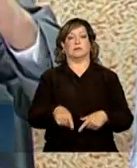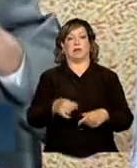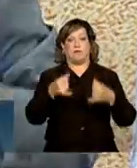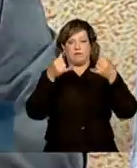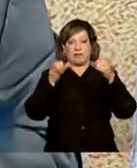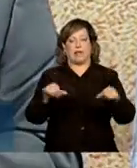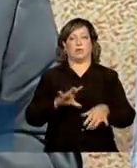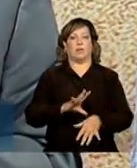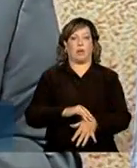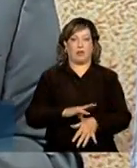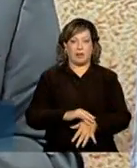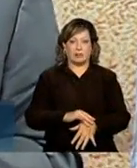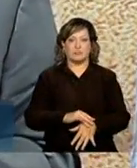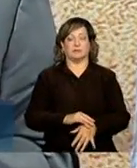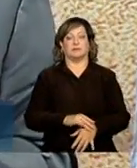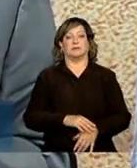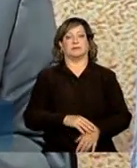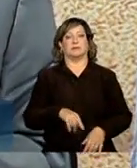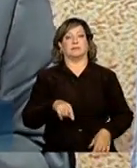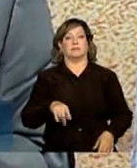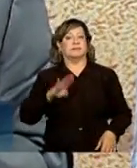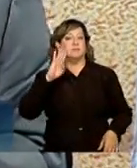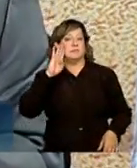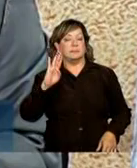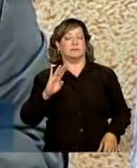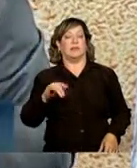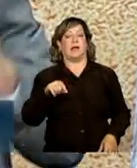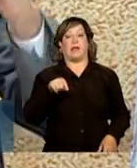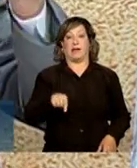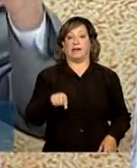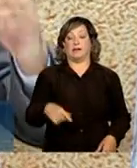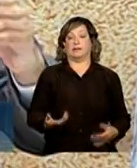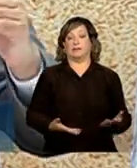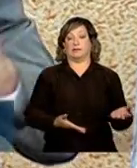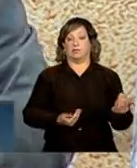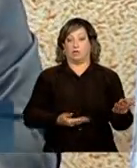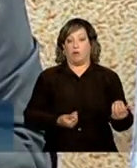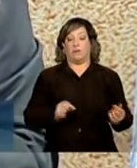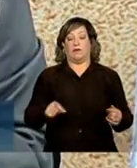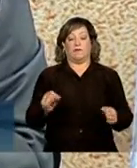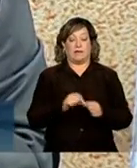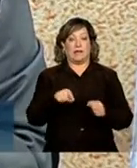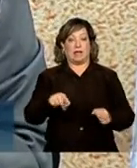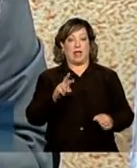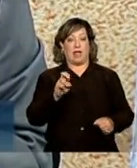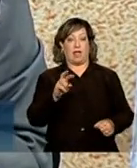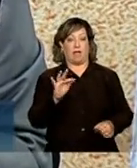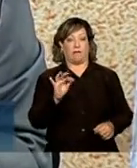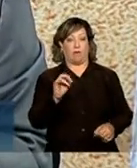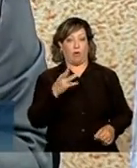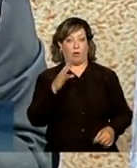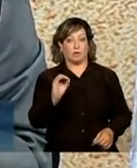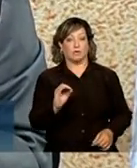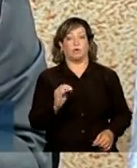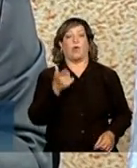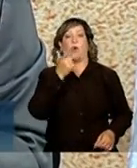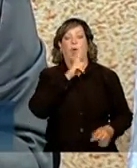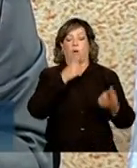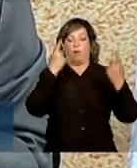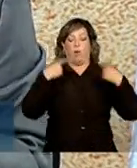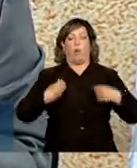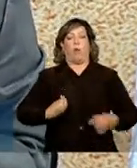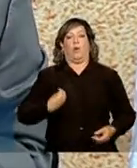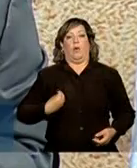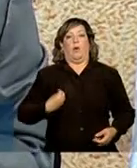proteção nessa adolescente nessa jovem mulher ao você dá esse reforço você tem um mecanismo né que